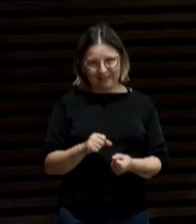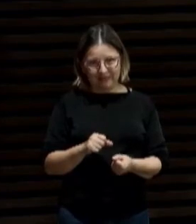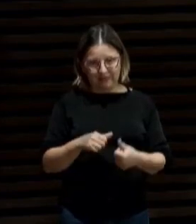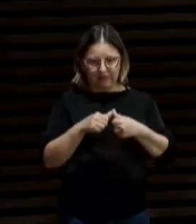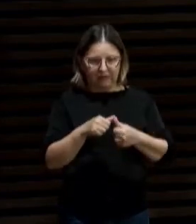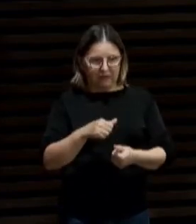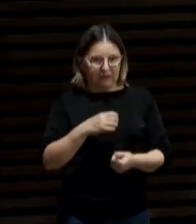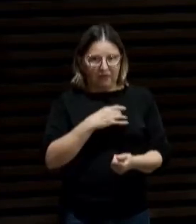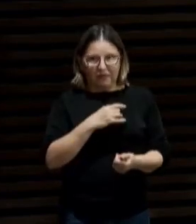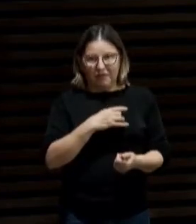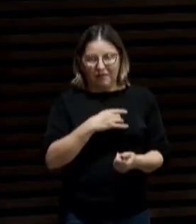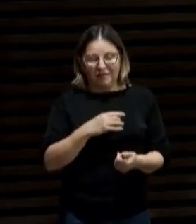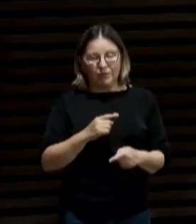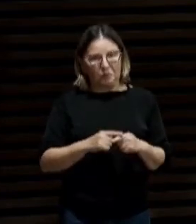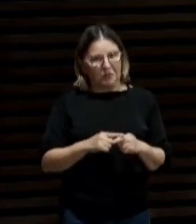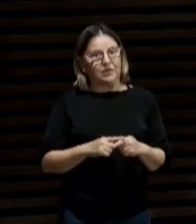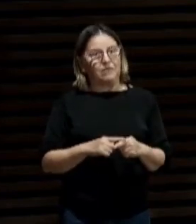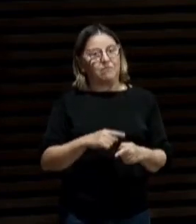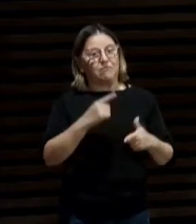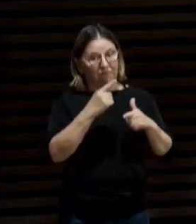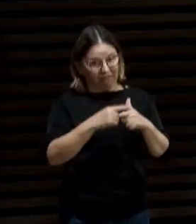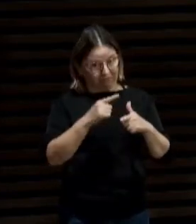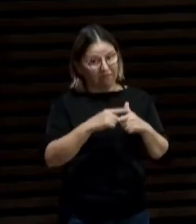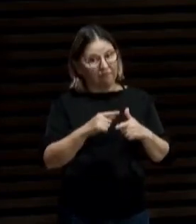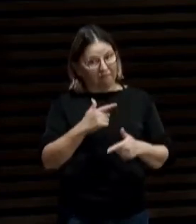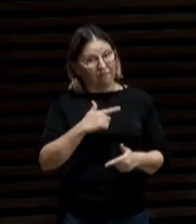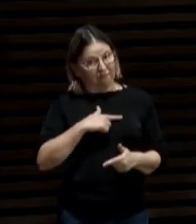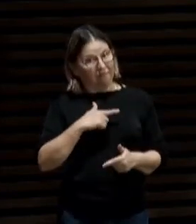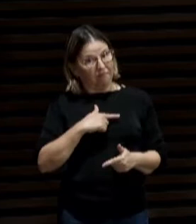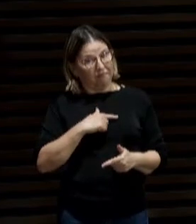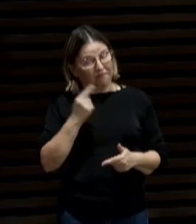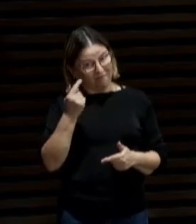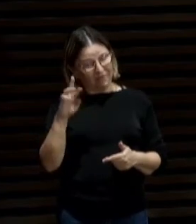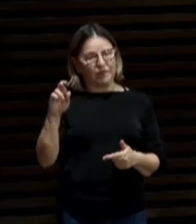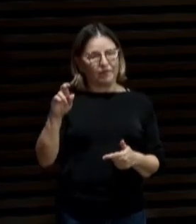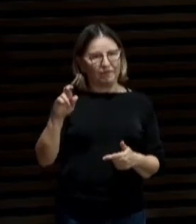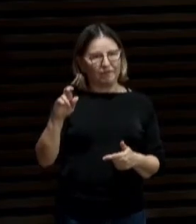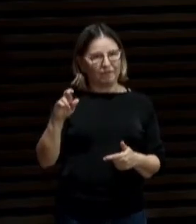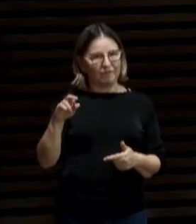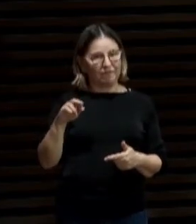apavorado, porque está feio. E está ficando cada vez pior. E vai ficar pior.